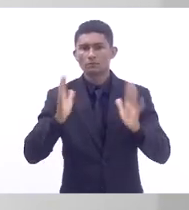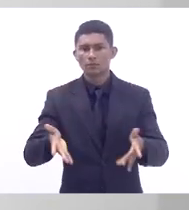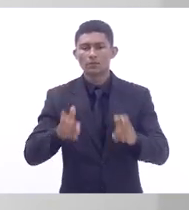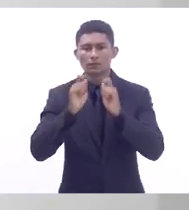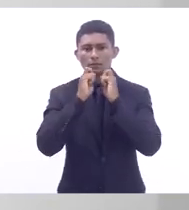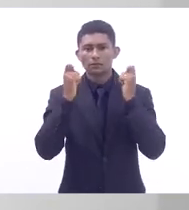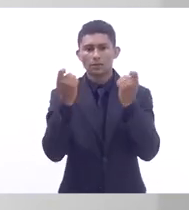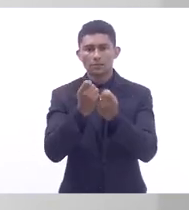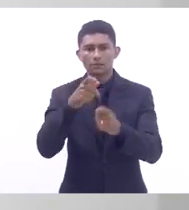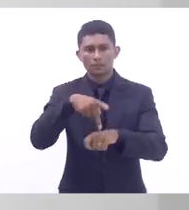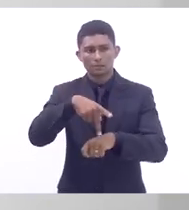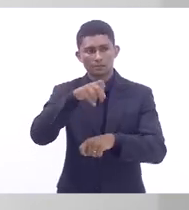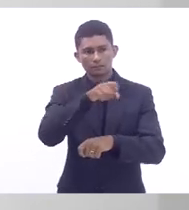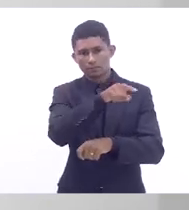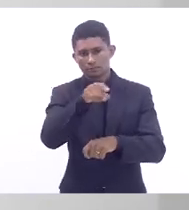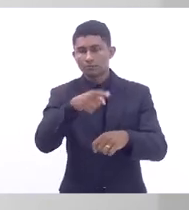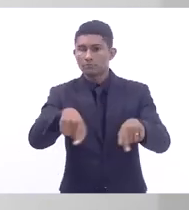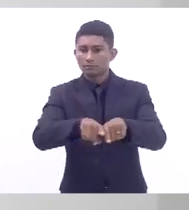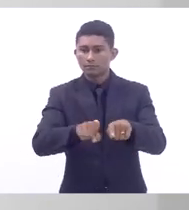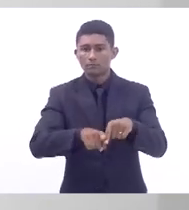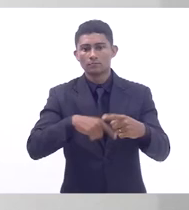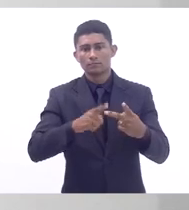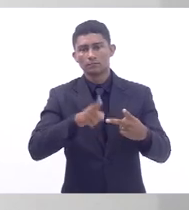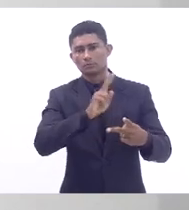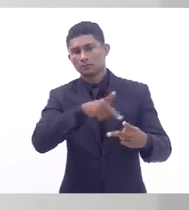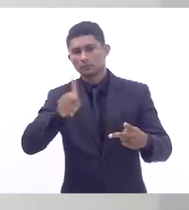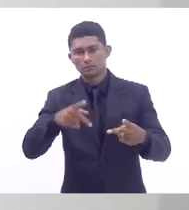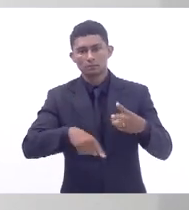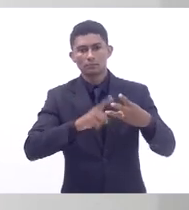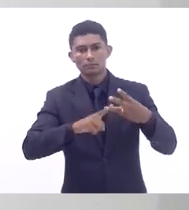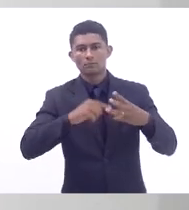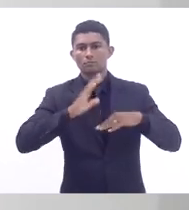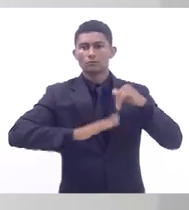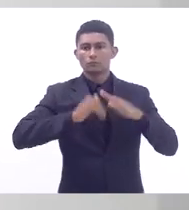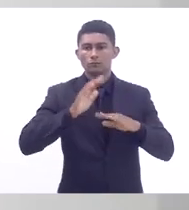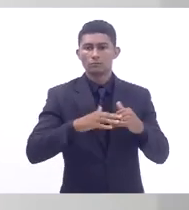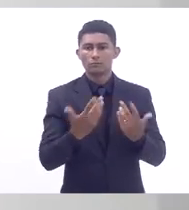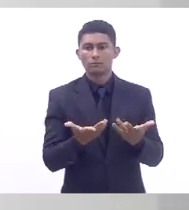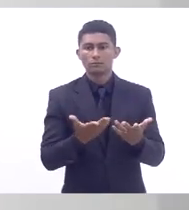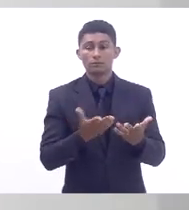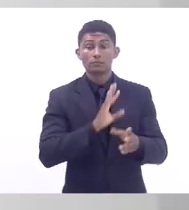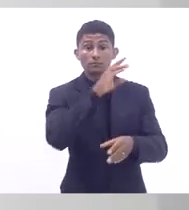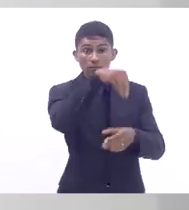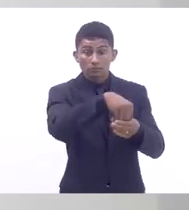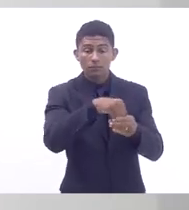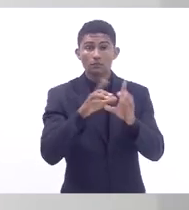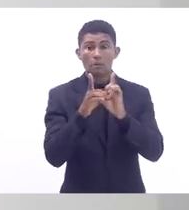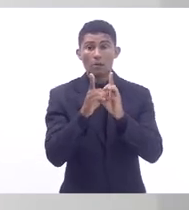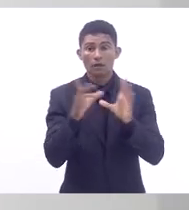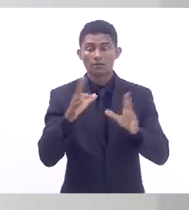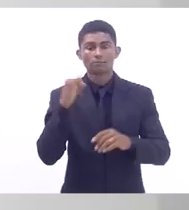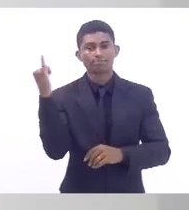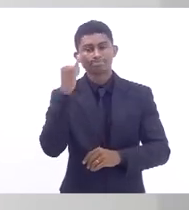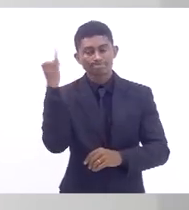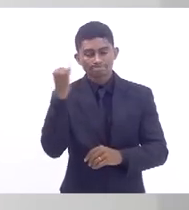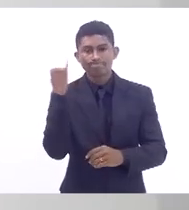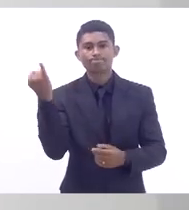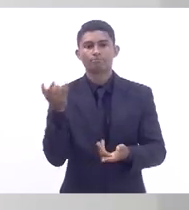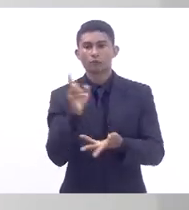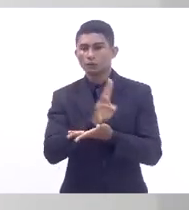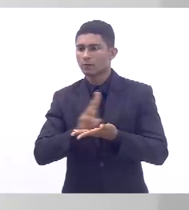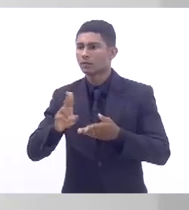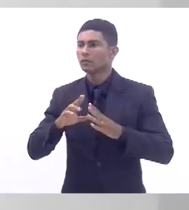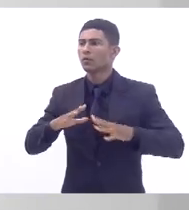pós-graduandos seja pelos docentes seja pelos técnicos a democracia interna um tema muito importante para qualquer a universidade seja